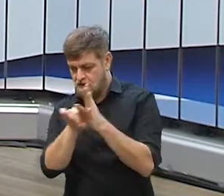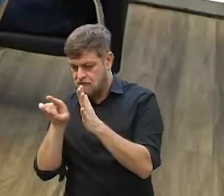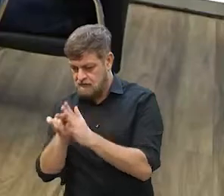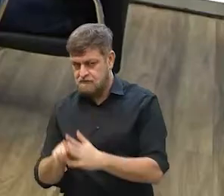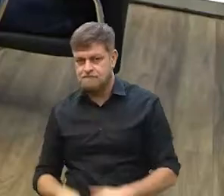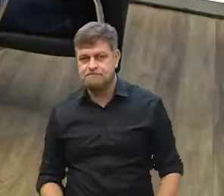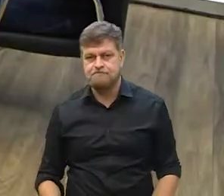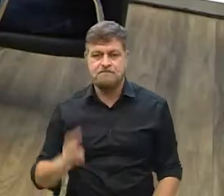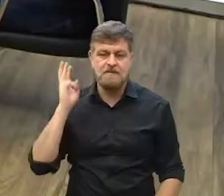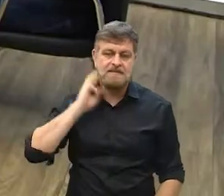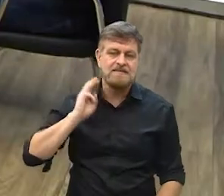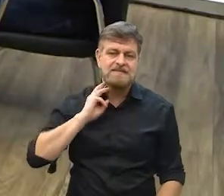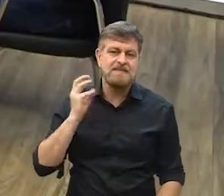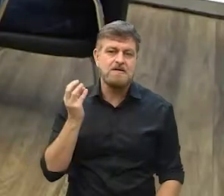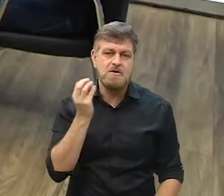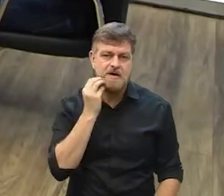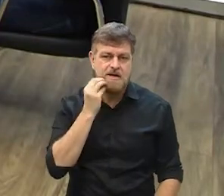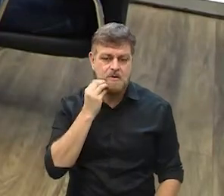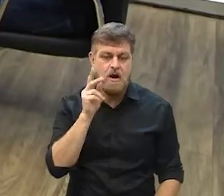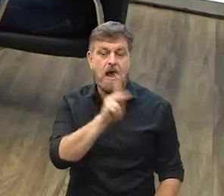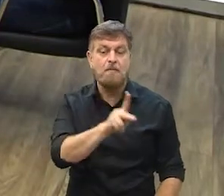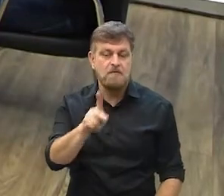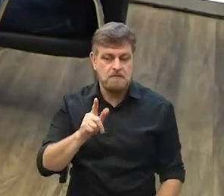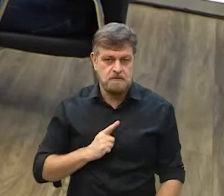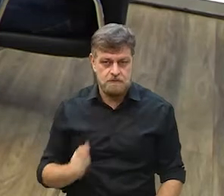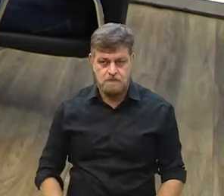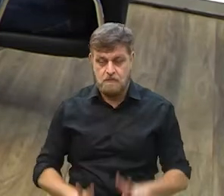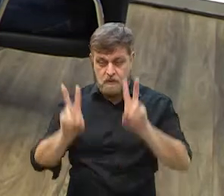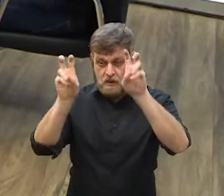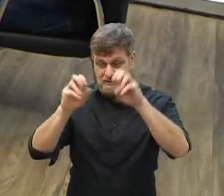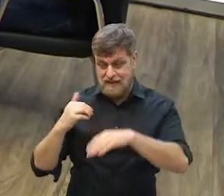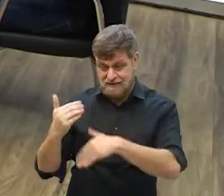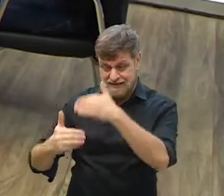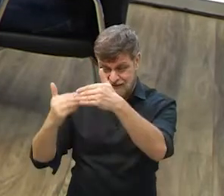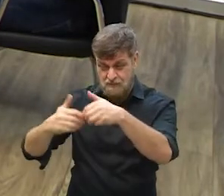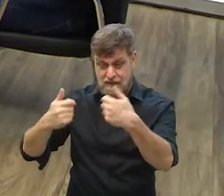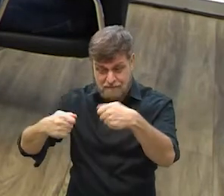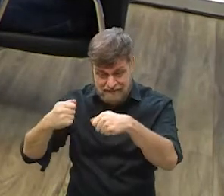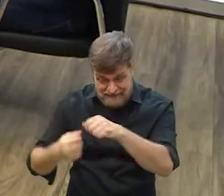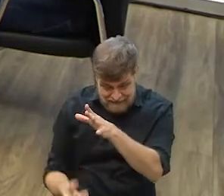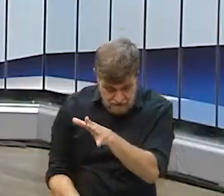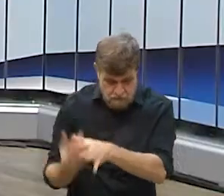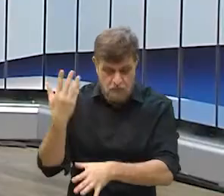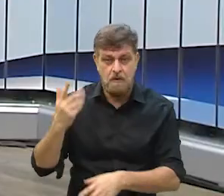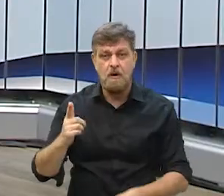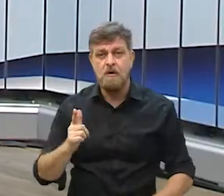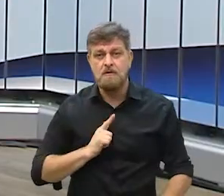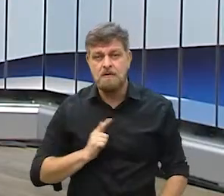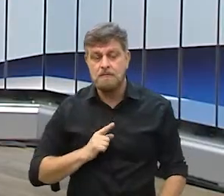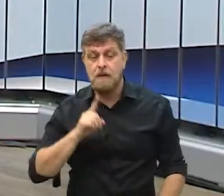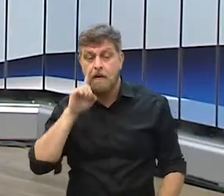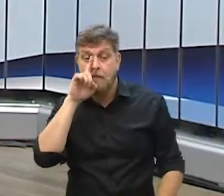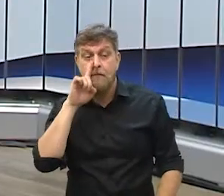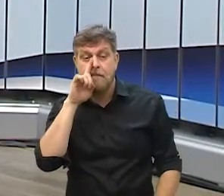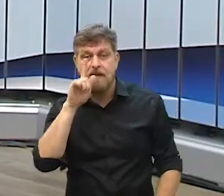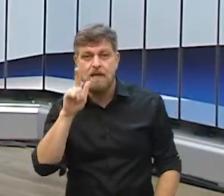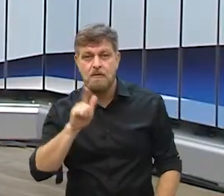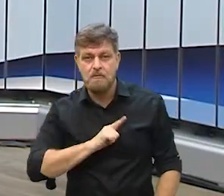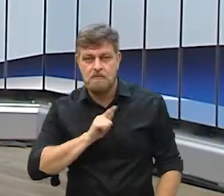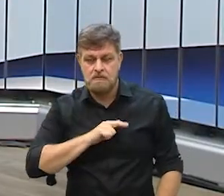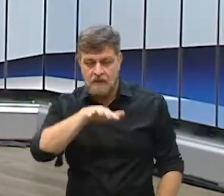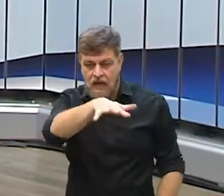gente está falando de organização e desse desenvolvimento que precisa acontecer, Corre-se o risco de uma parte